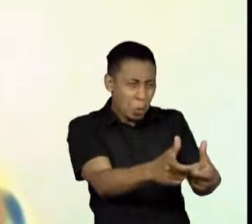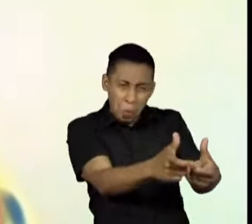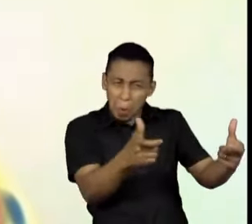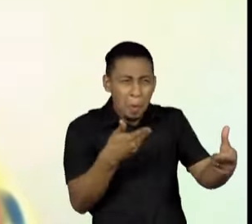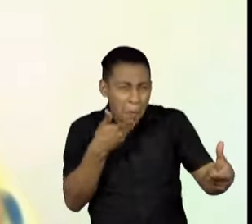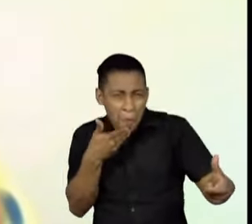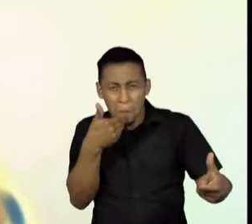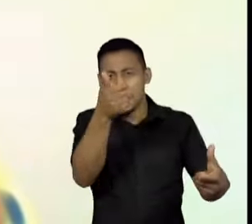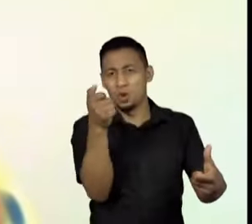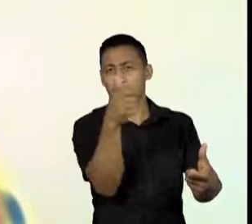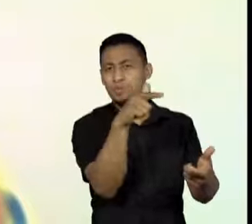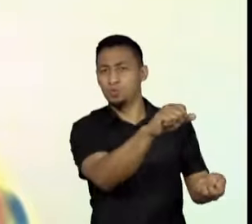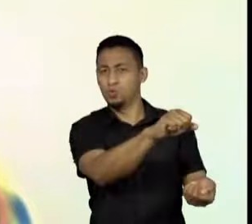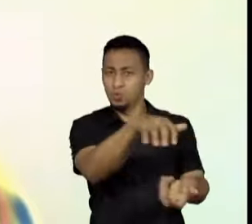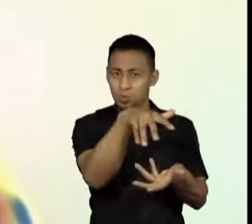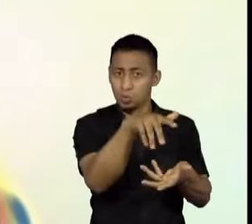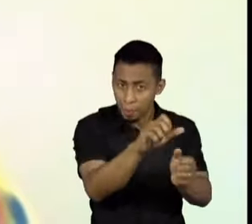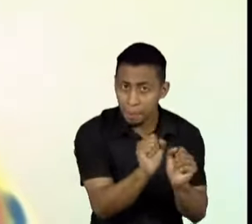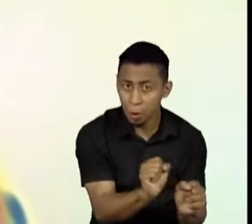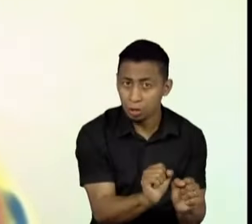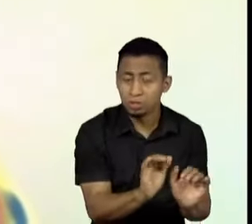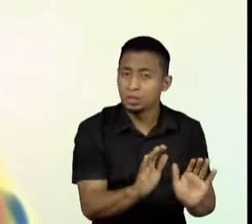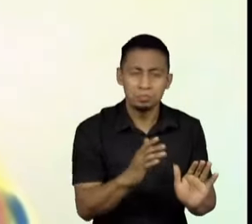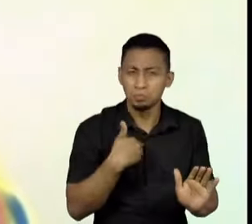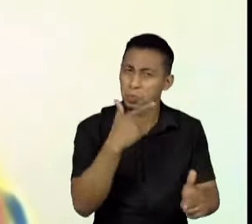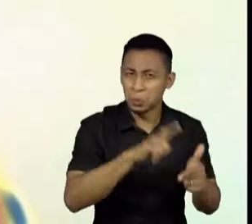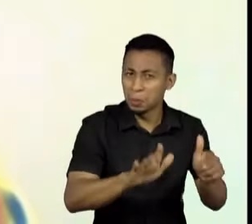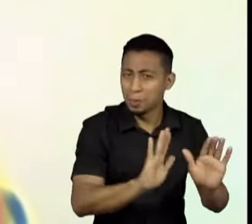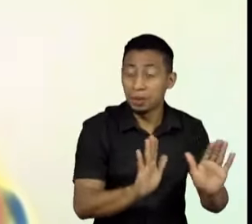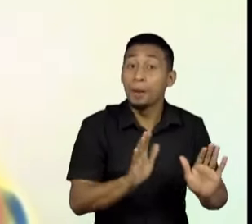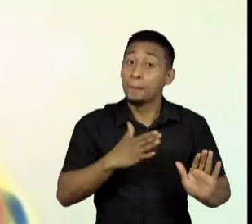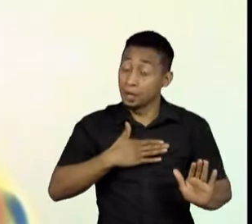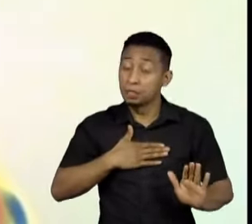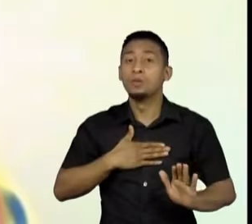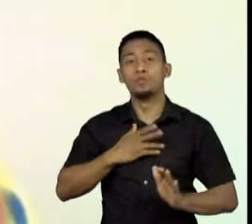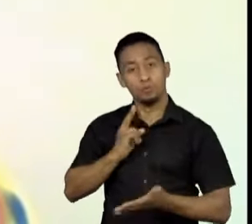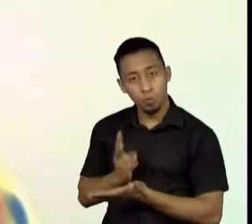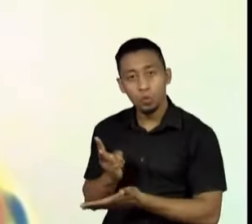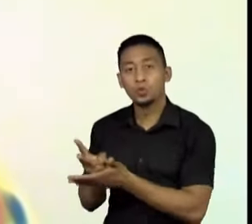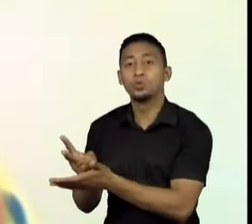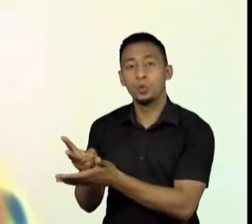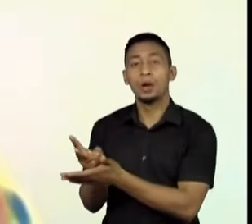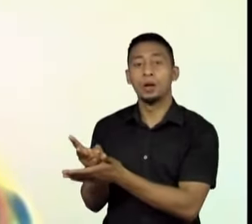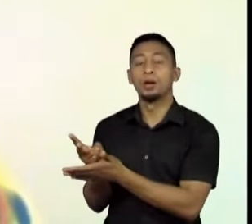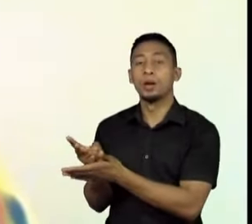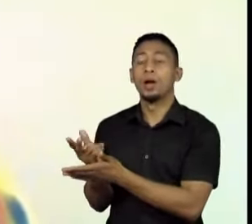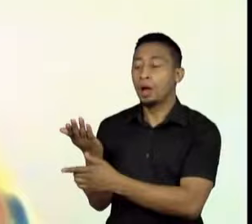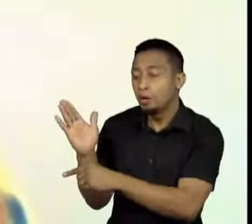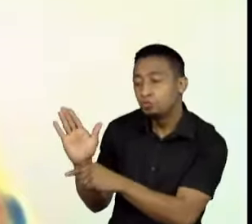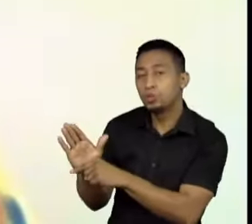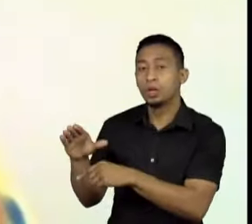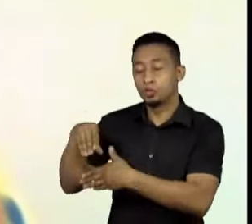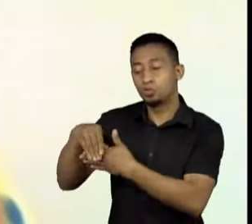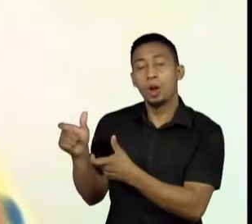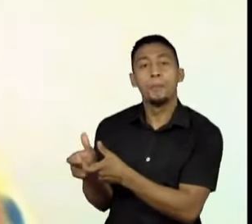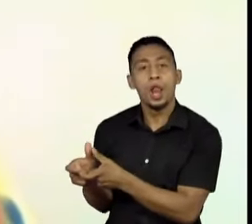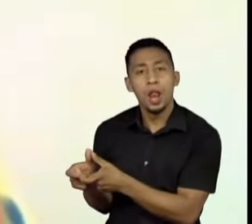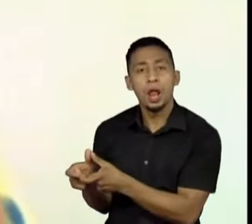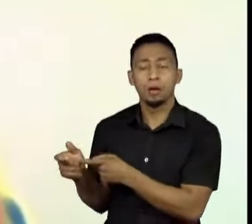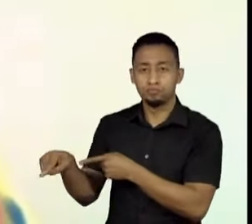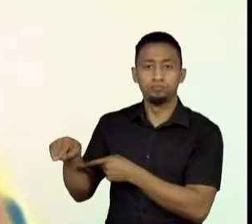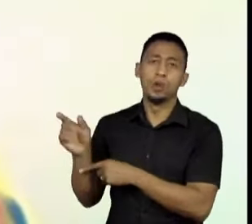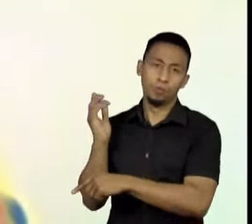mundo, mas eu não vou deixar de publicar com as editoras pequenas, que foram as editoras que